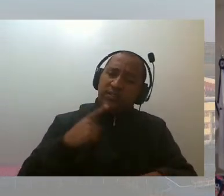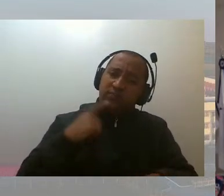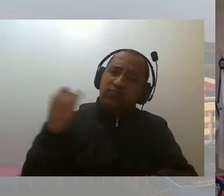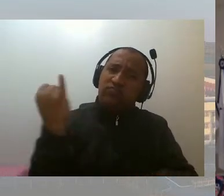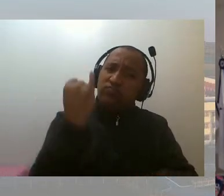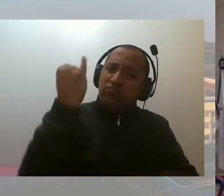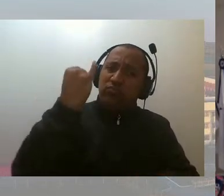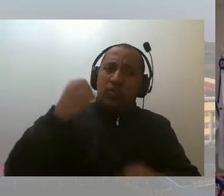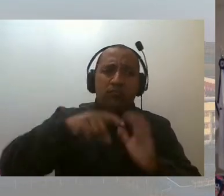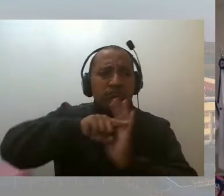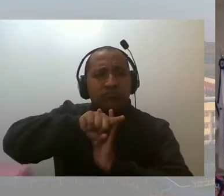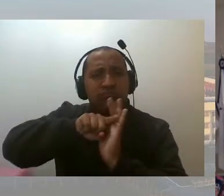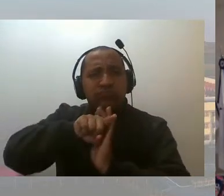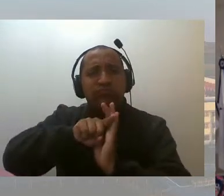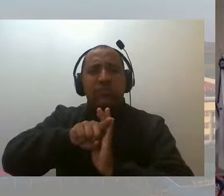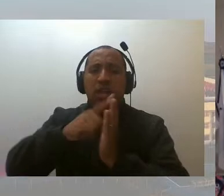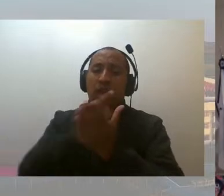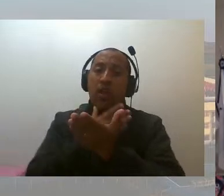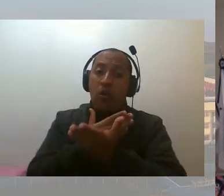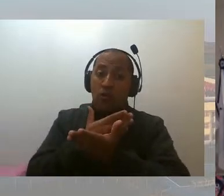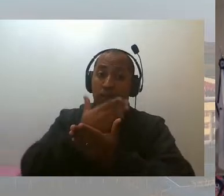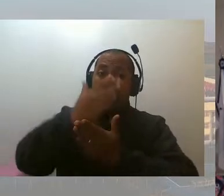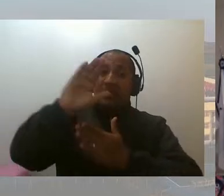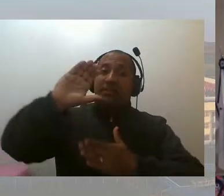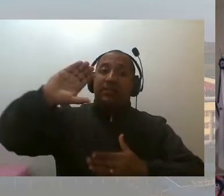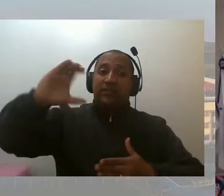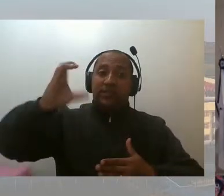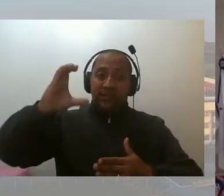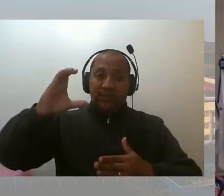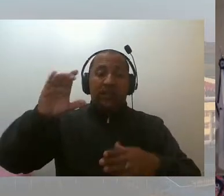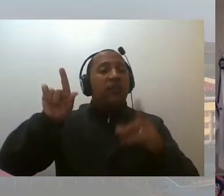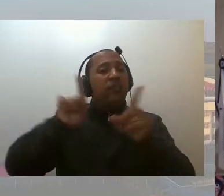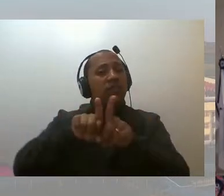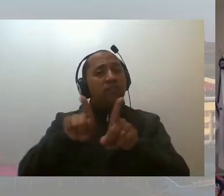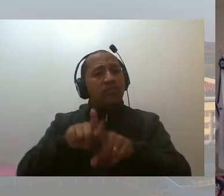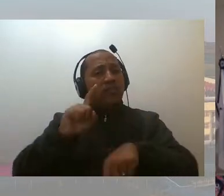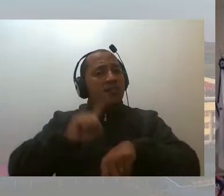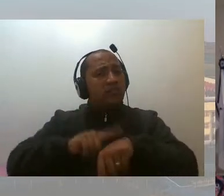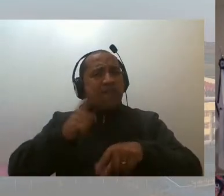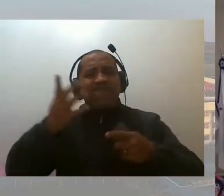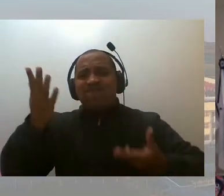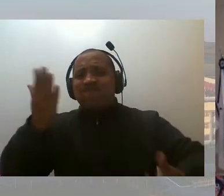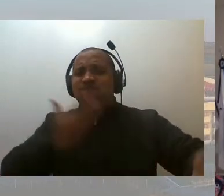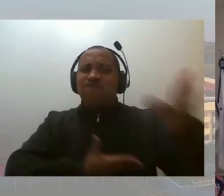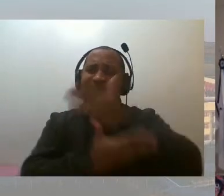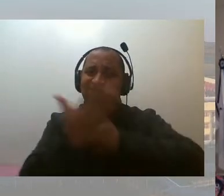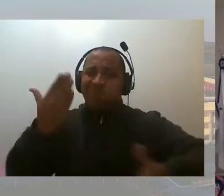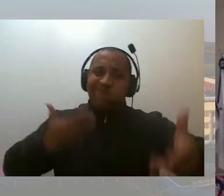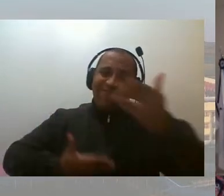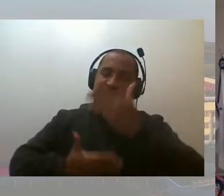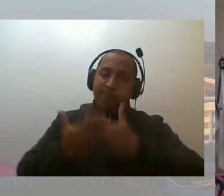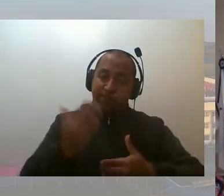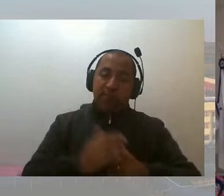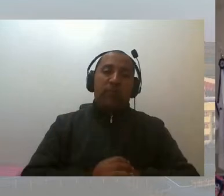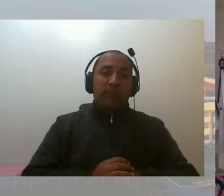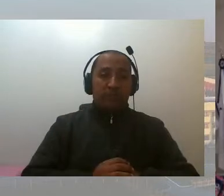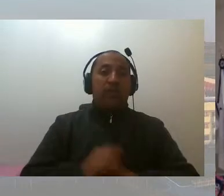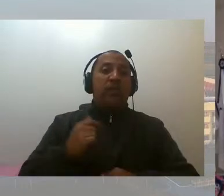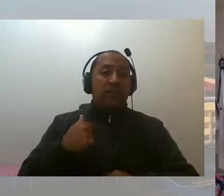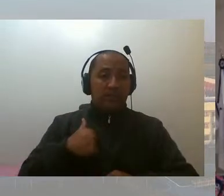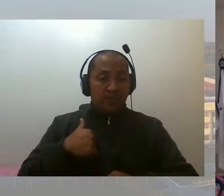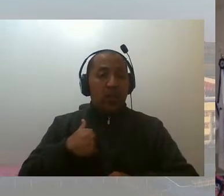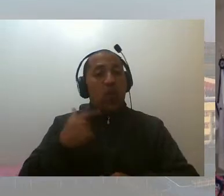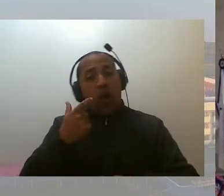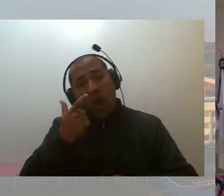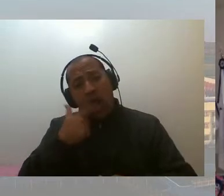para pesquisa, para iniciação científica, enfim, mas também deve ser um momento de integração, né? Então acho que isso